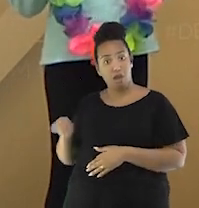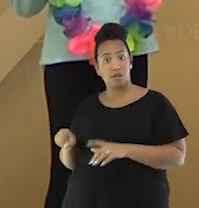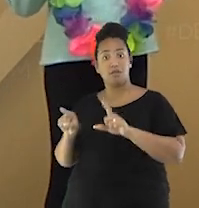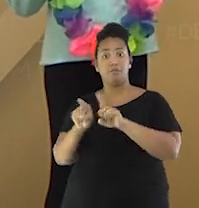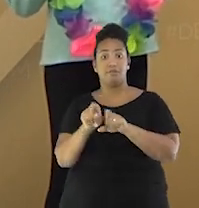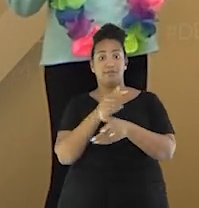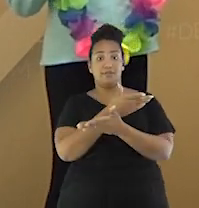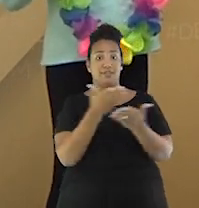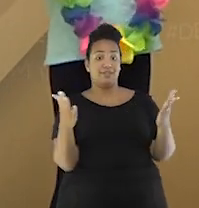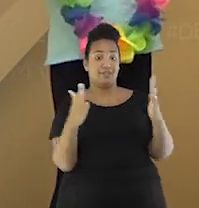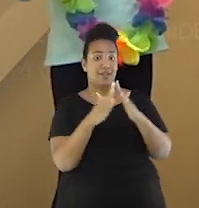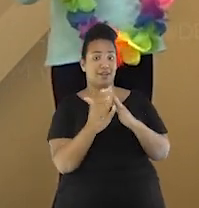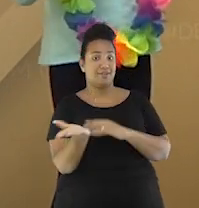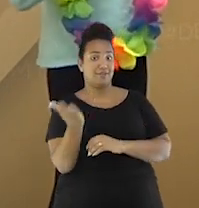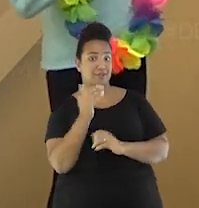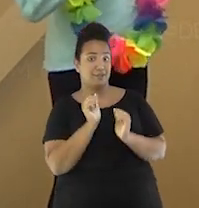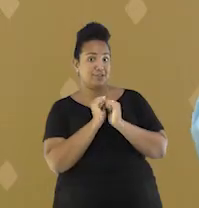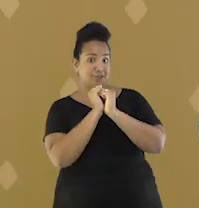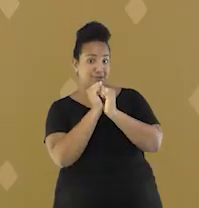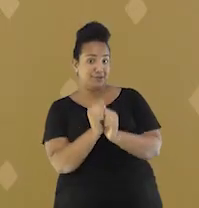comigo.